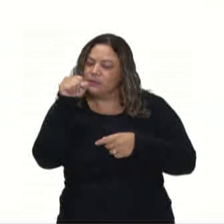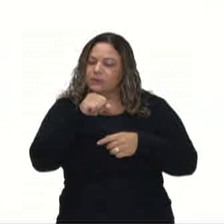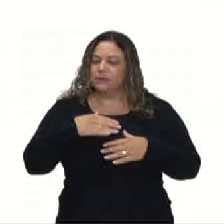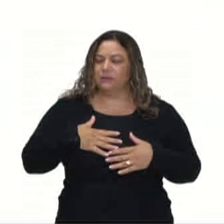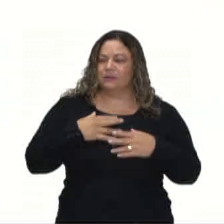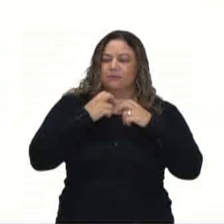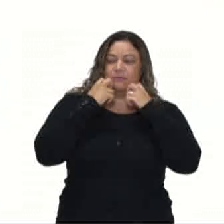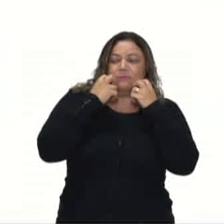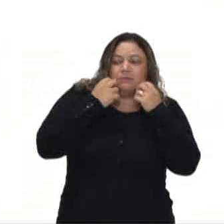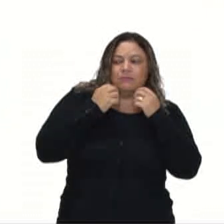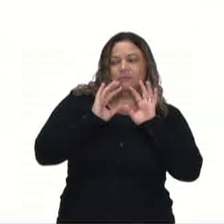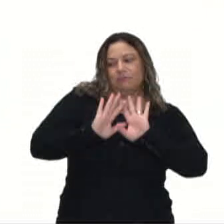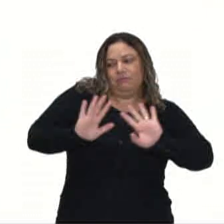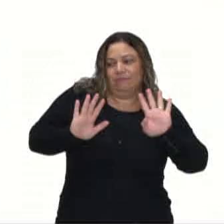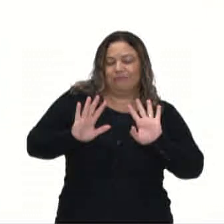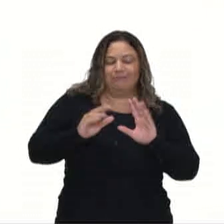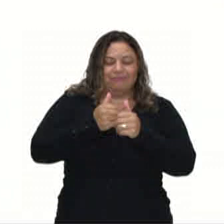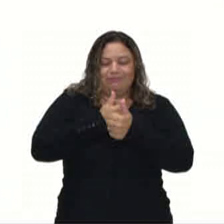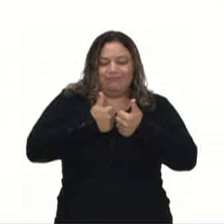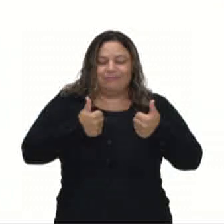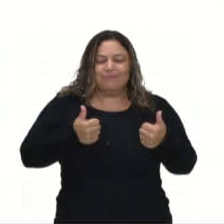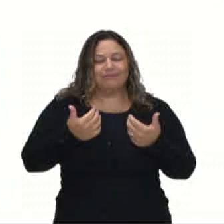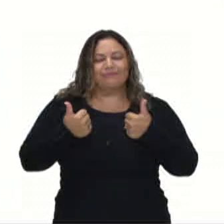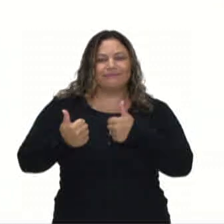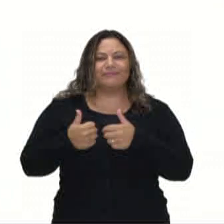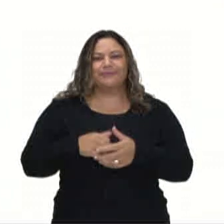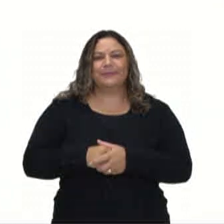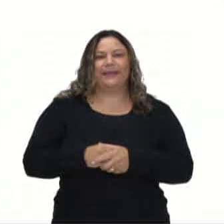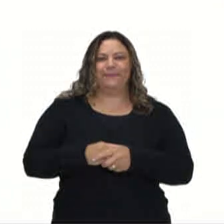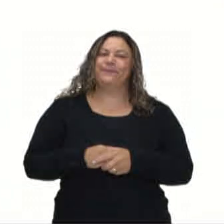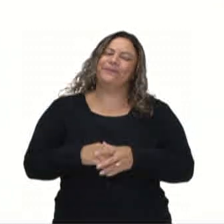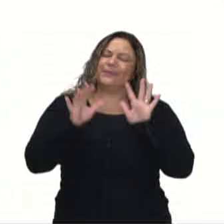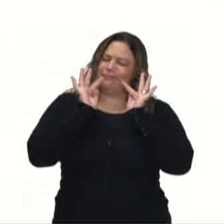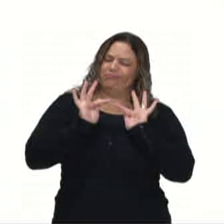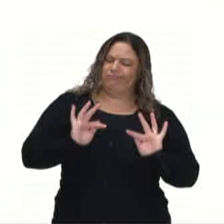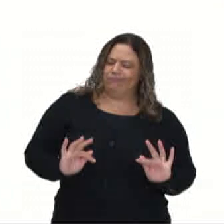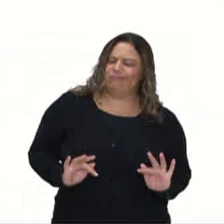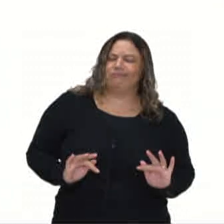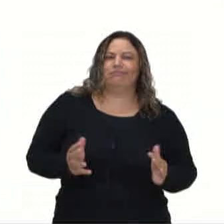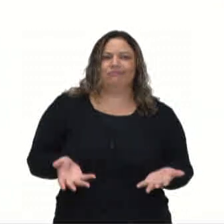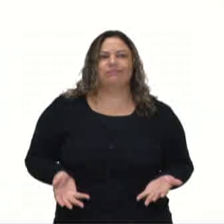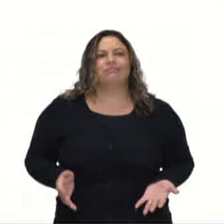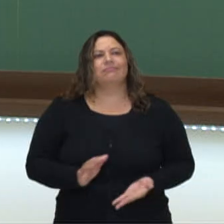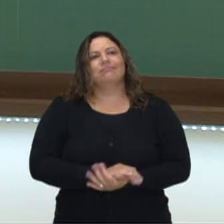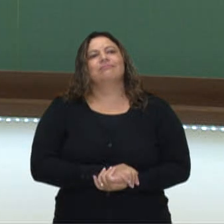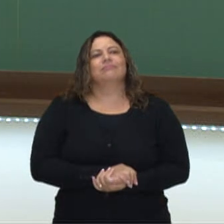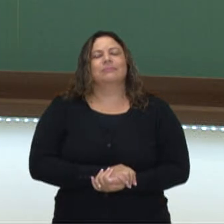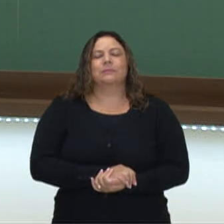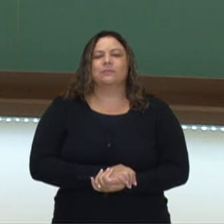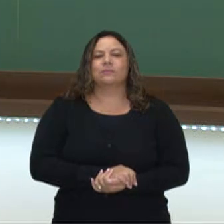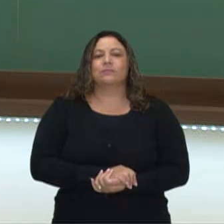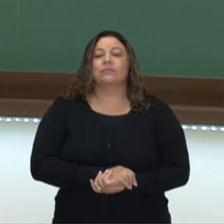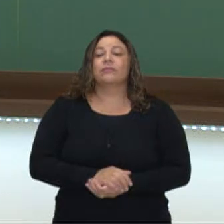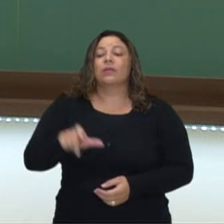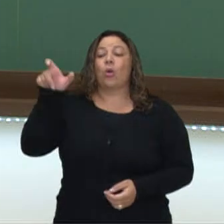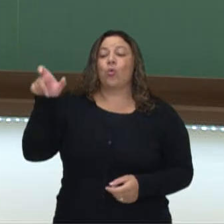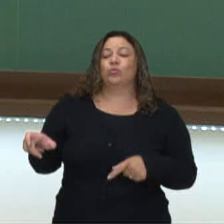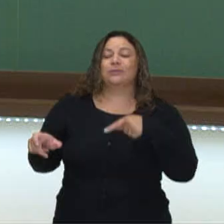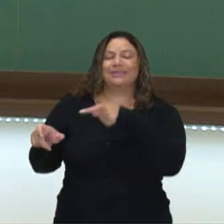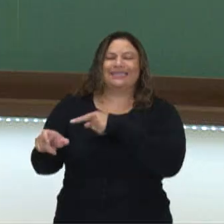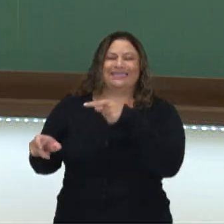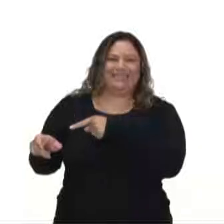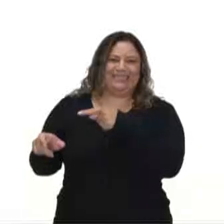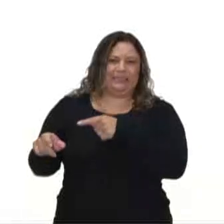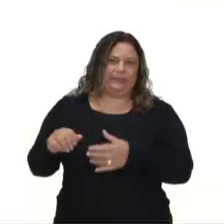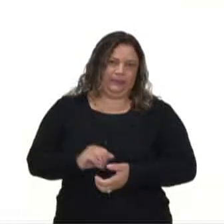se foi e deixou em seu lugar uma pequena felicidade. O cidadão, contudo, não